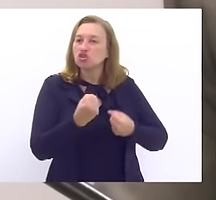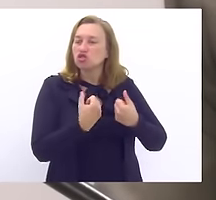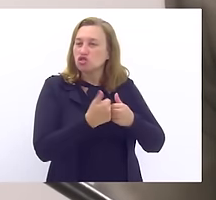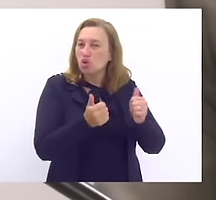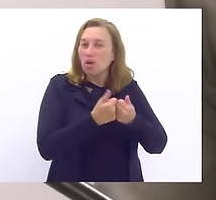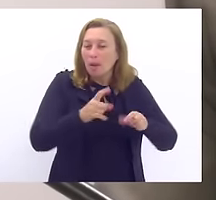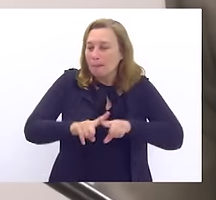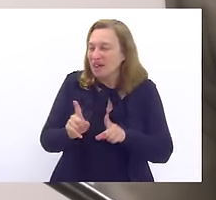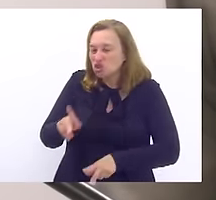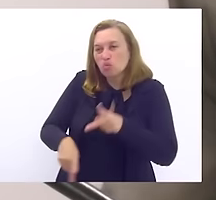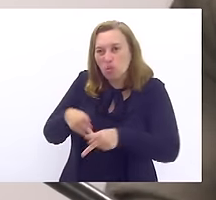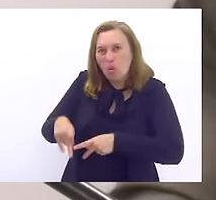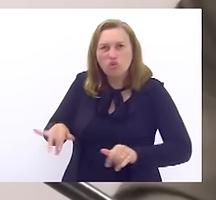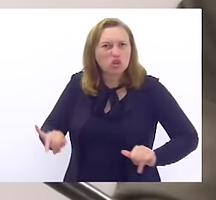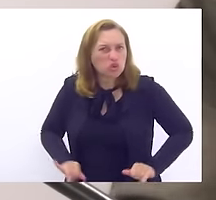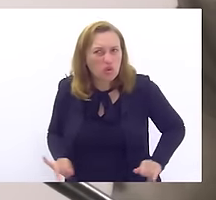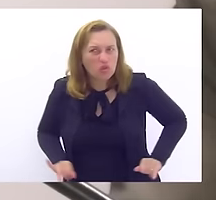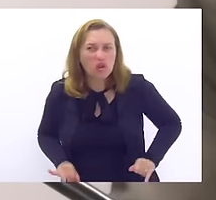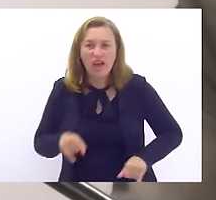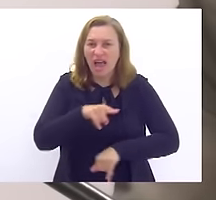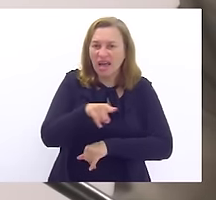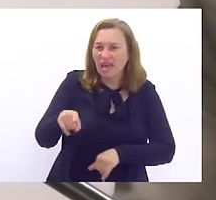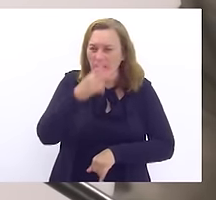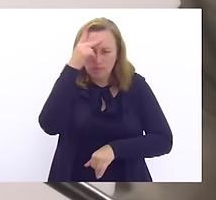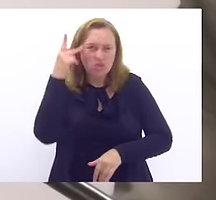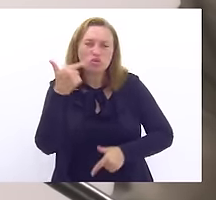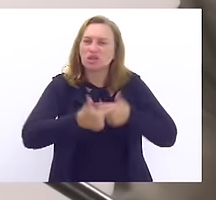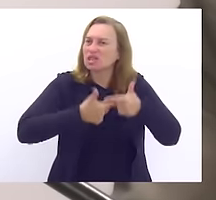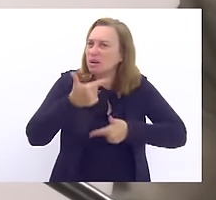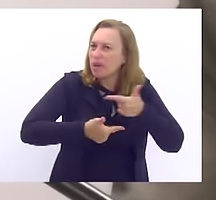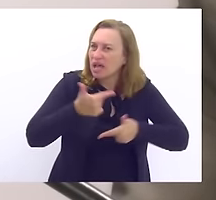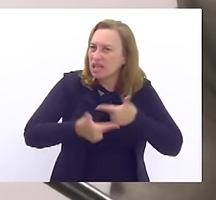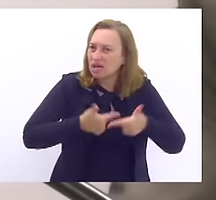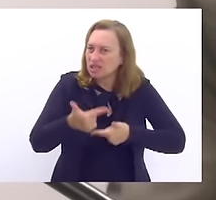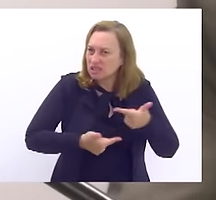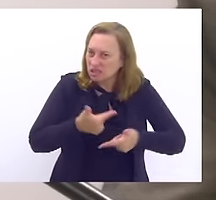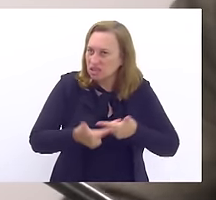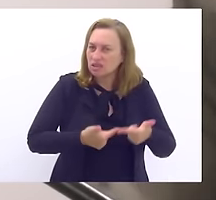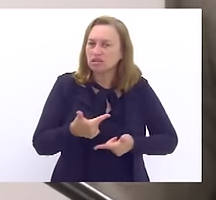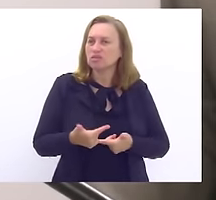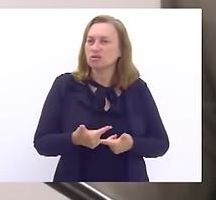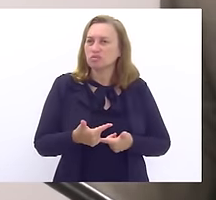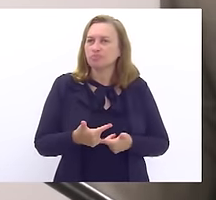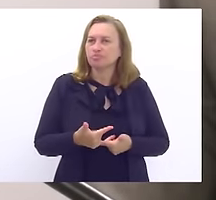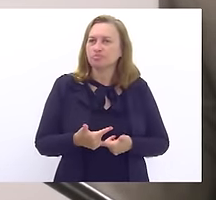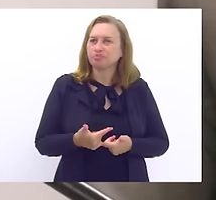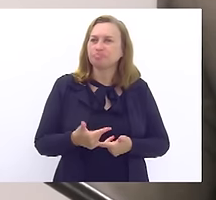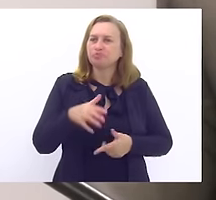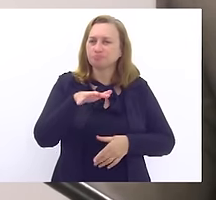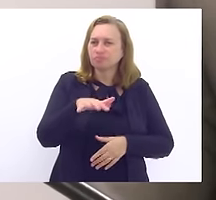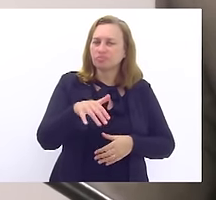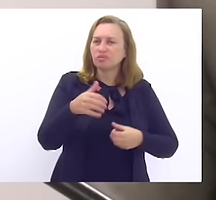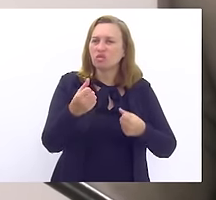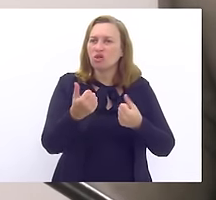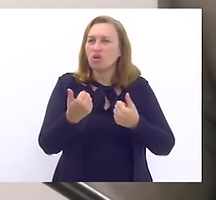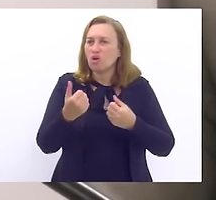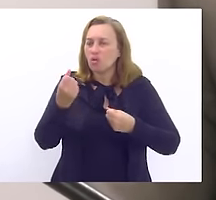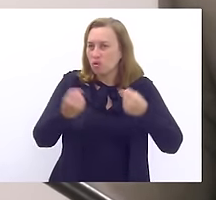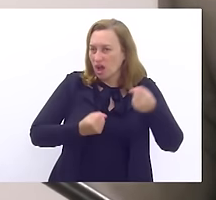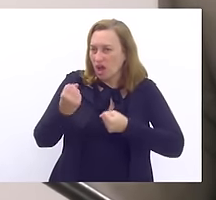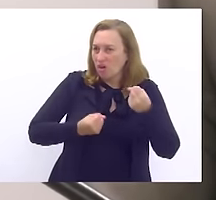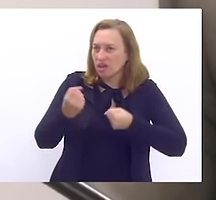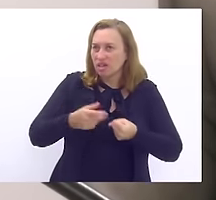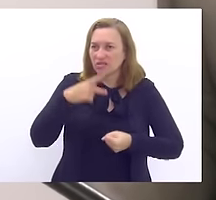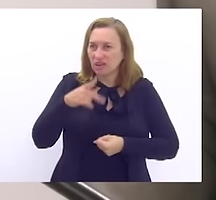que comer aquele trabalhador que hoje está ali tentando muita das vezes o teto de forma arbitrária pega o ônibus o carro e fala não